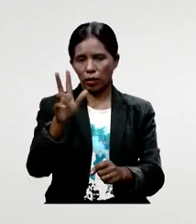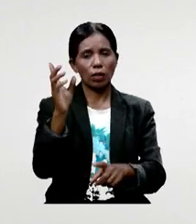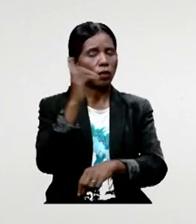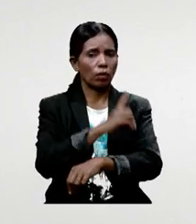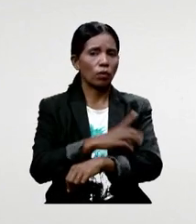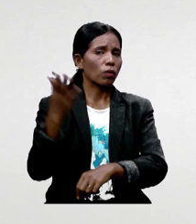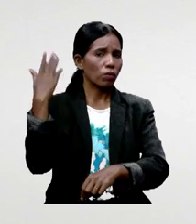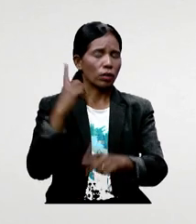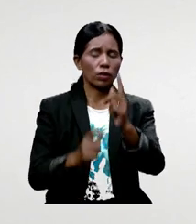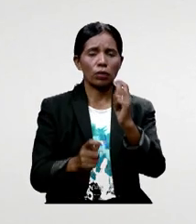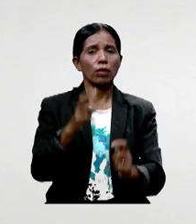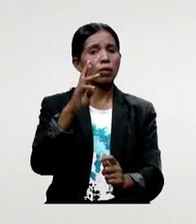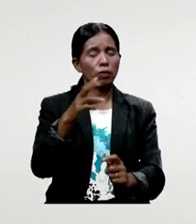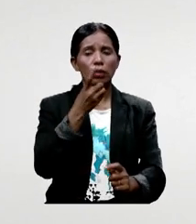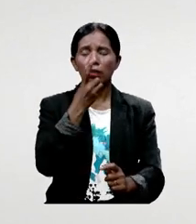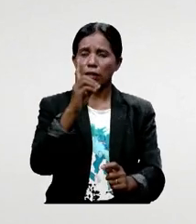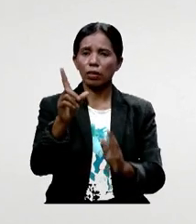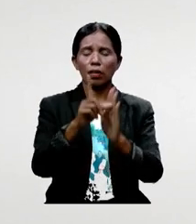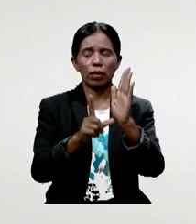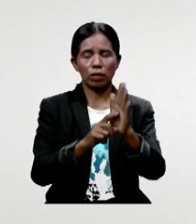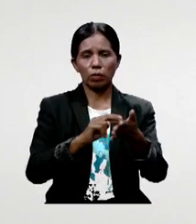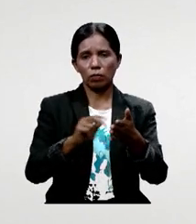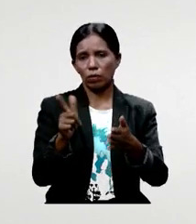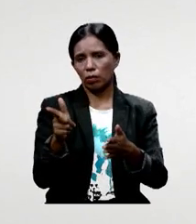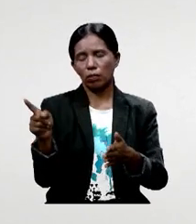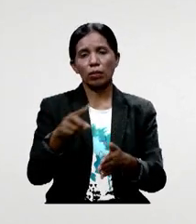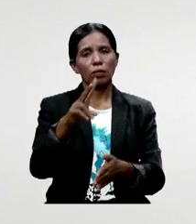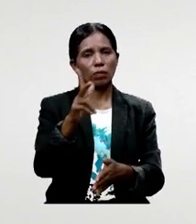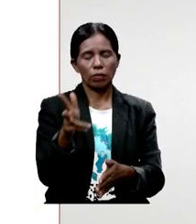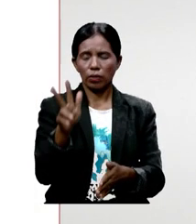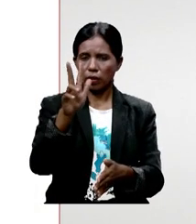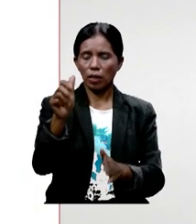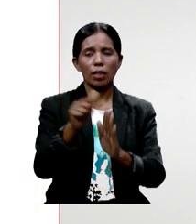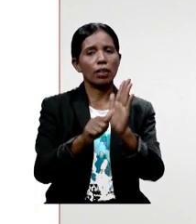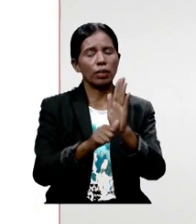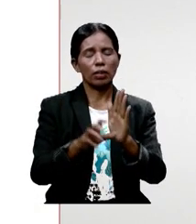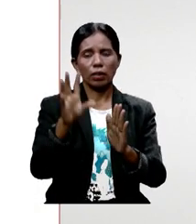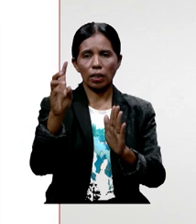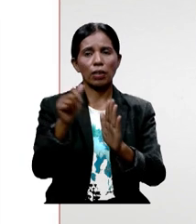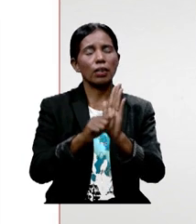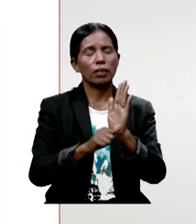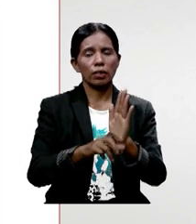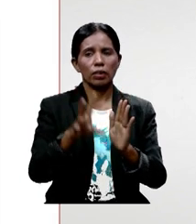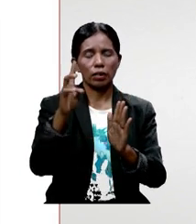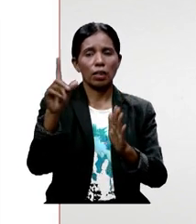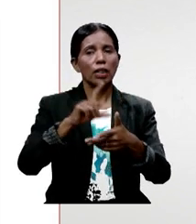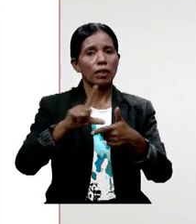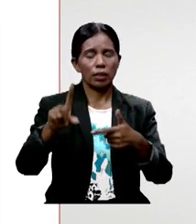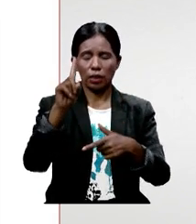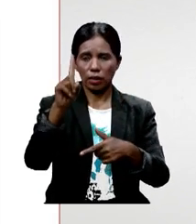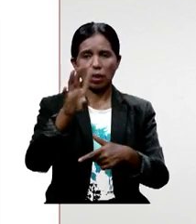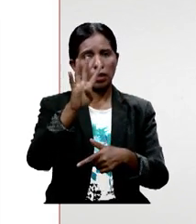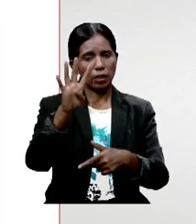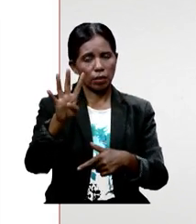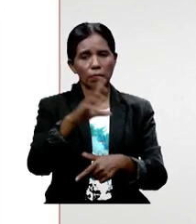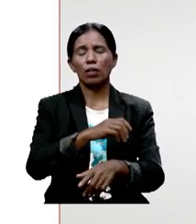tribunal recurso deklar katak lei numero ronulu bara Riu Roron Resintolu i artigo ne no artigo hitu alinya ida hat no lima